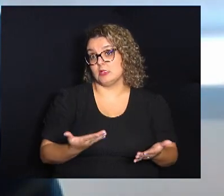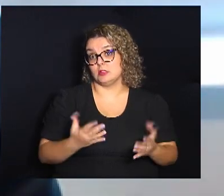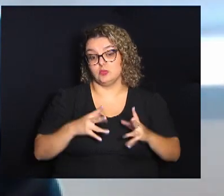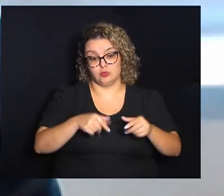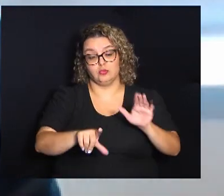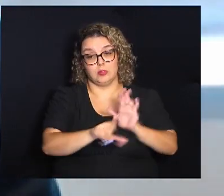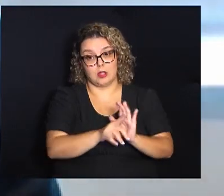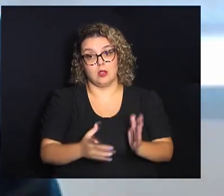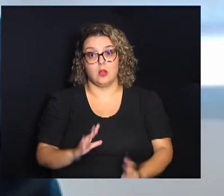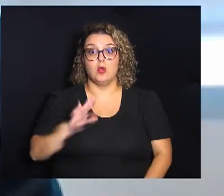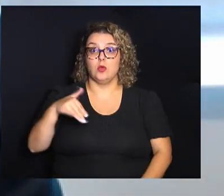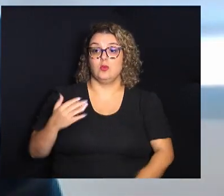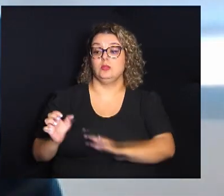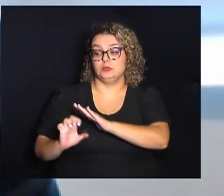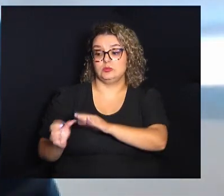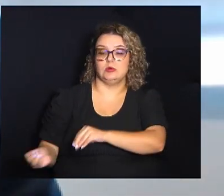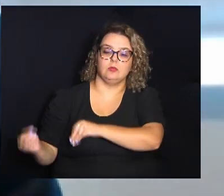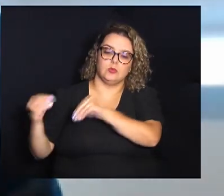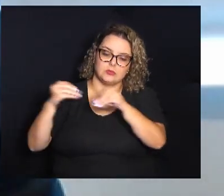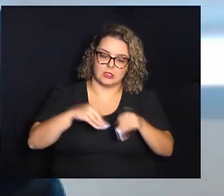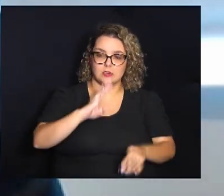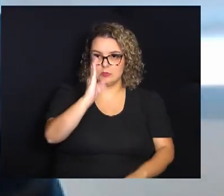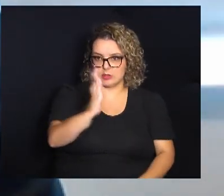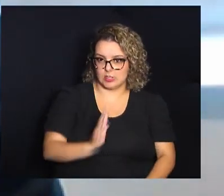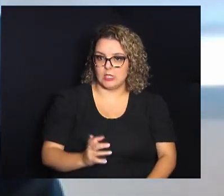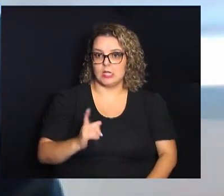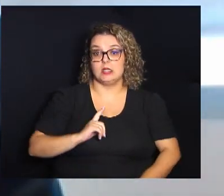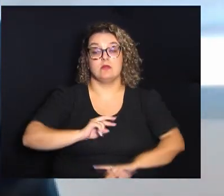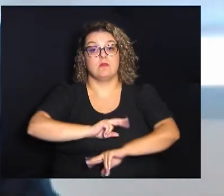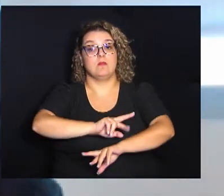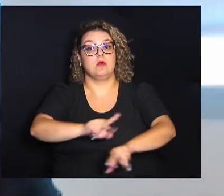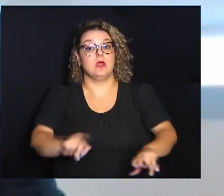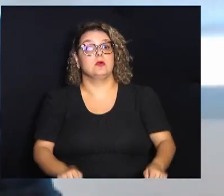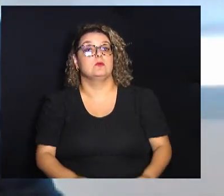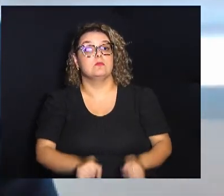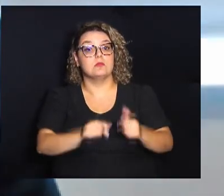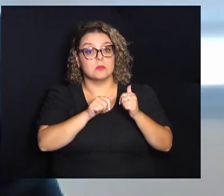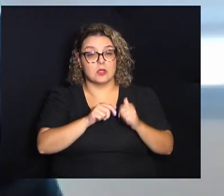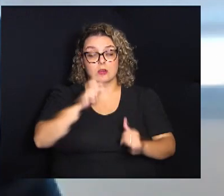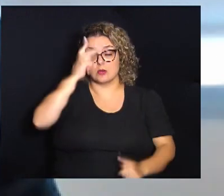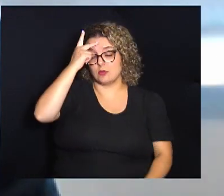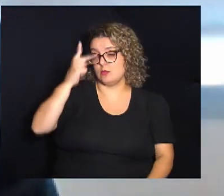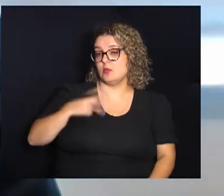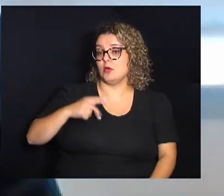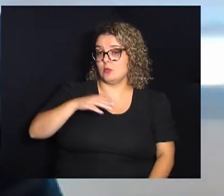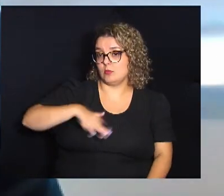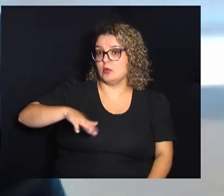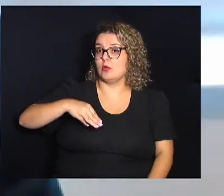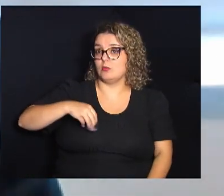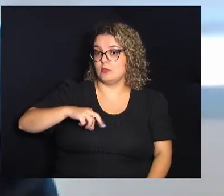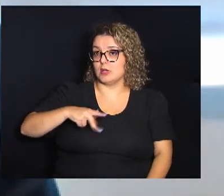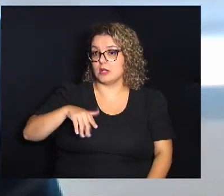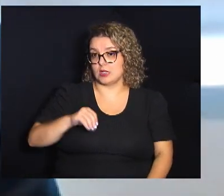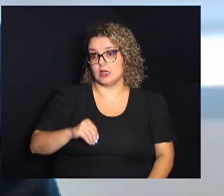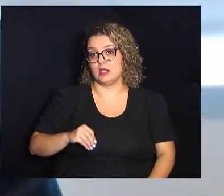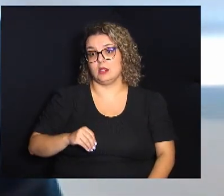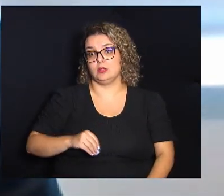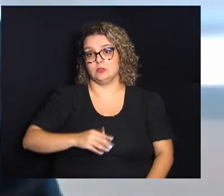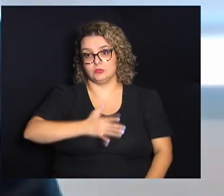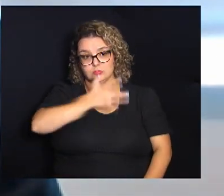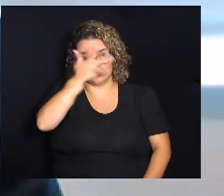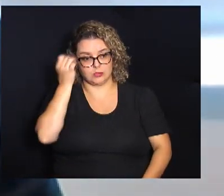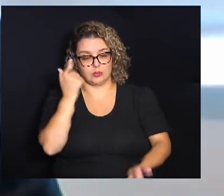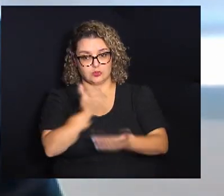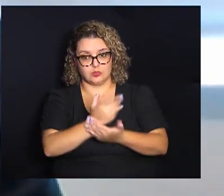empresas vierem para o Brasil, tem toda uma gama de benefícios, né, que o próprio mercado consumidor brasileiro vai poder usufruir